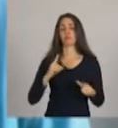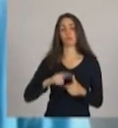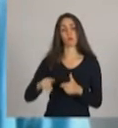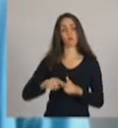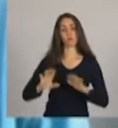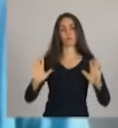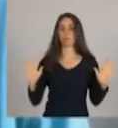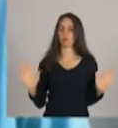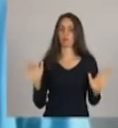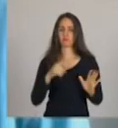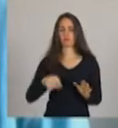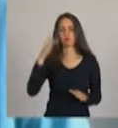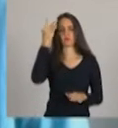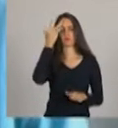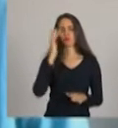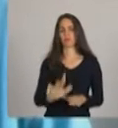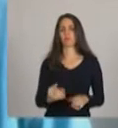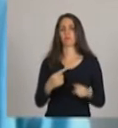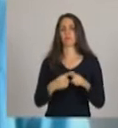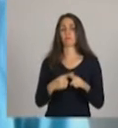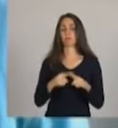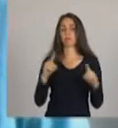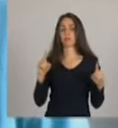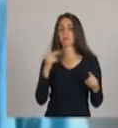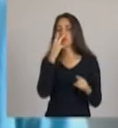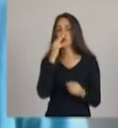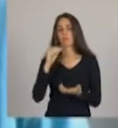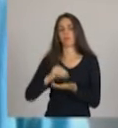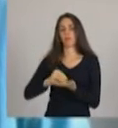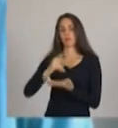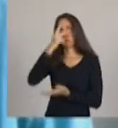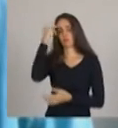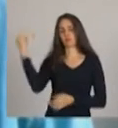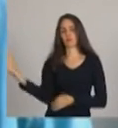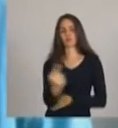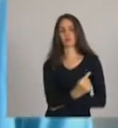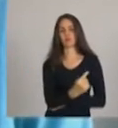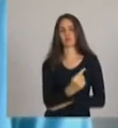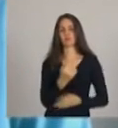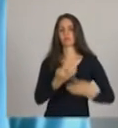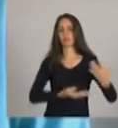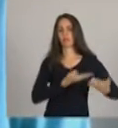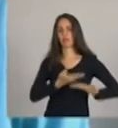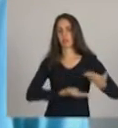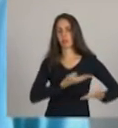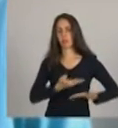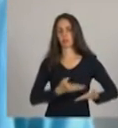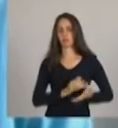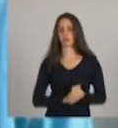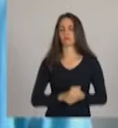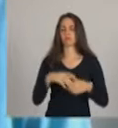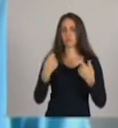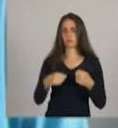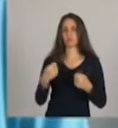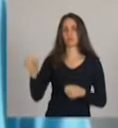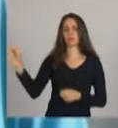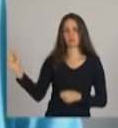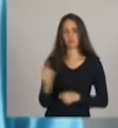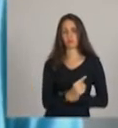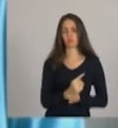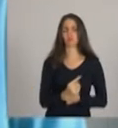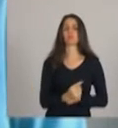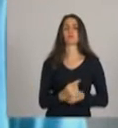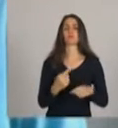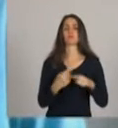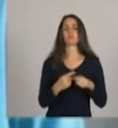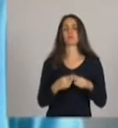série de dificuldades por falta de pacientes. Precisa-se de pacientes e precisa-se que